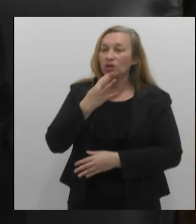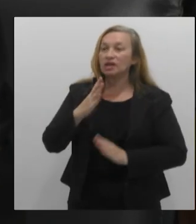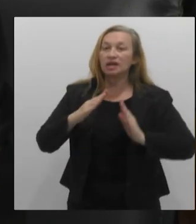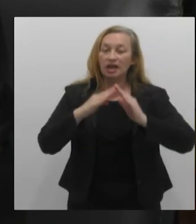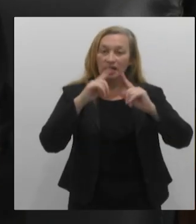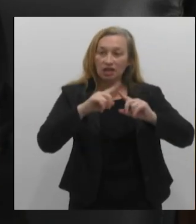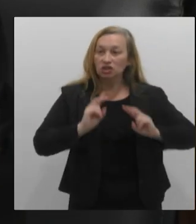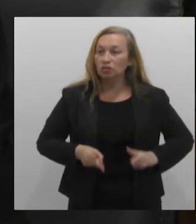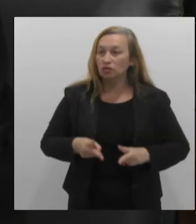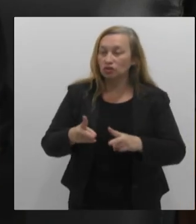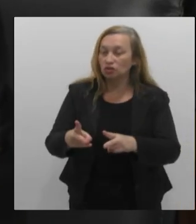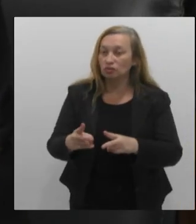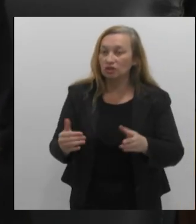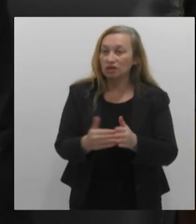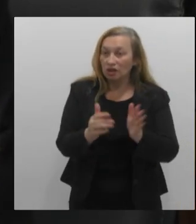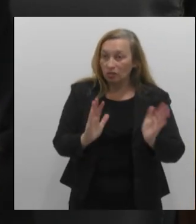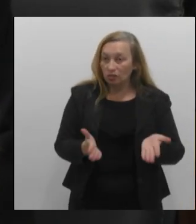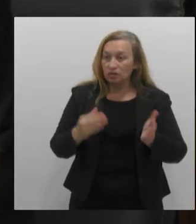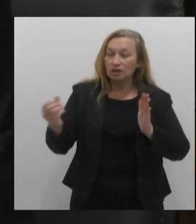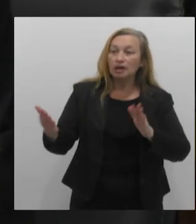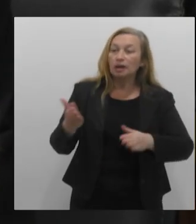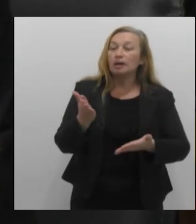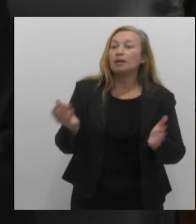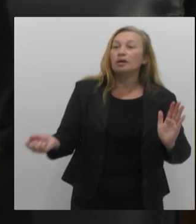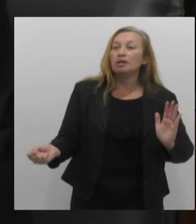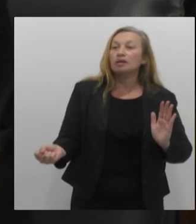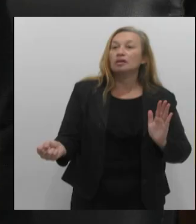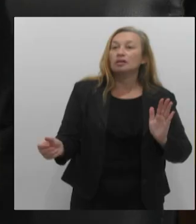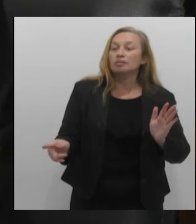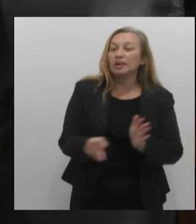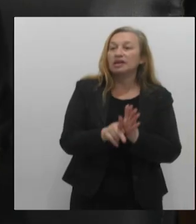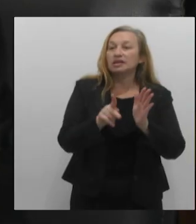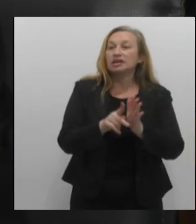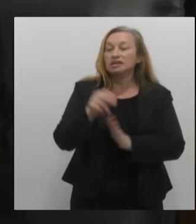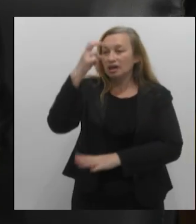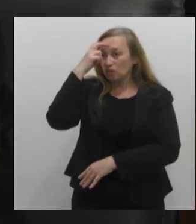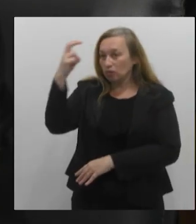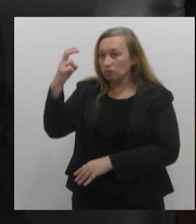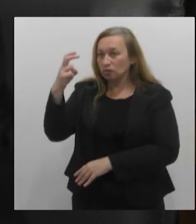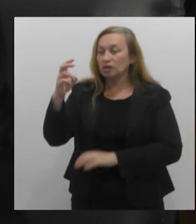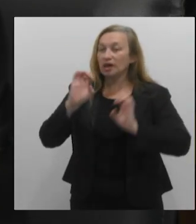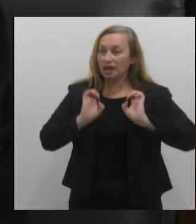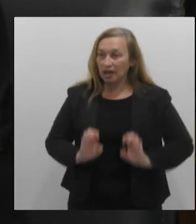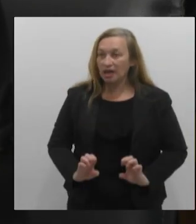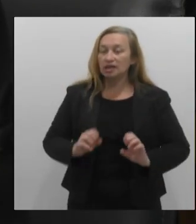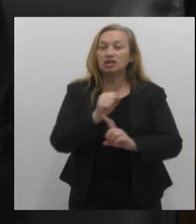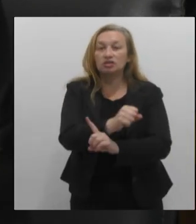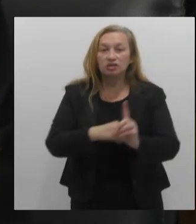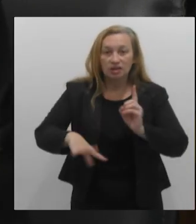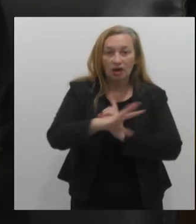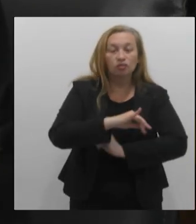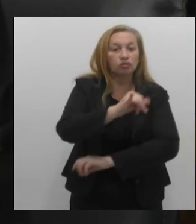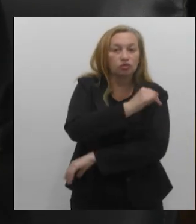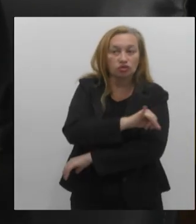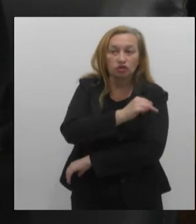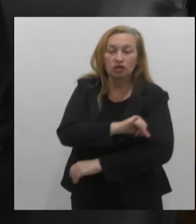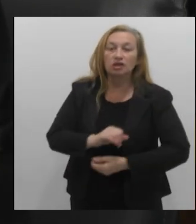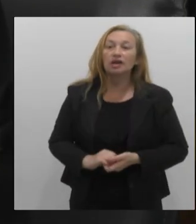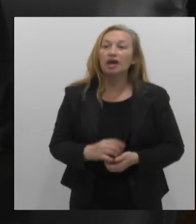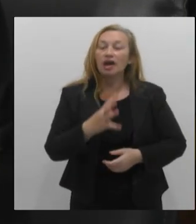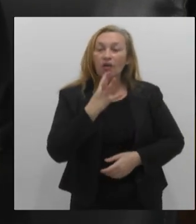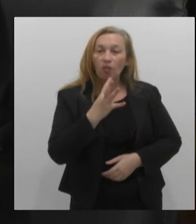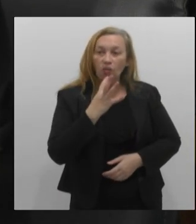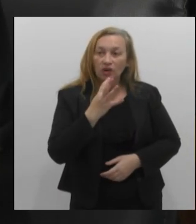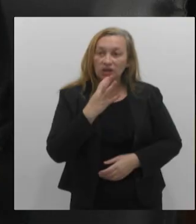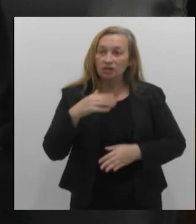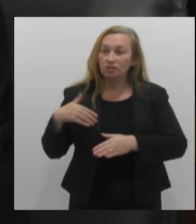e continua sendo parte integrante da formação cultural, ética e social do Rio de Janeiro. É reconhecer